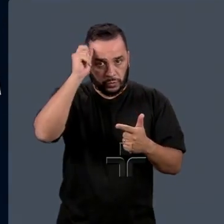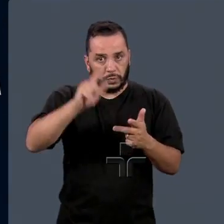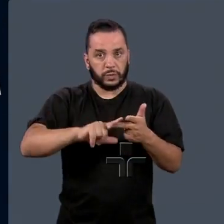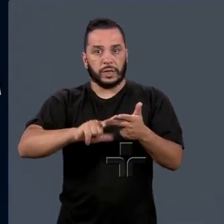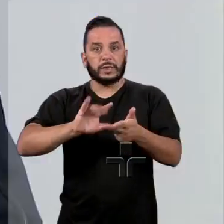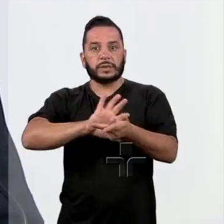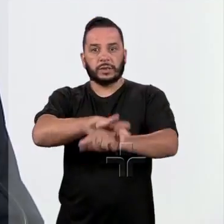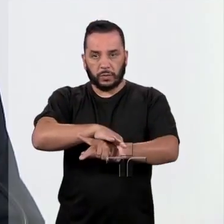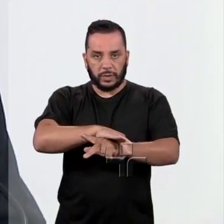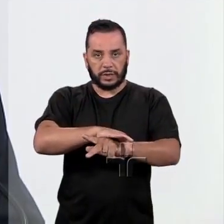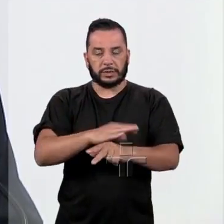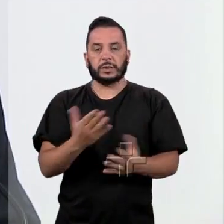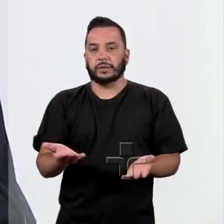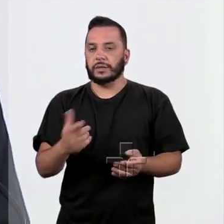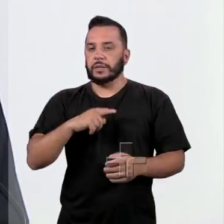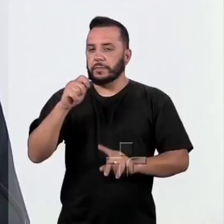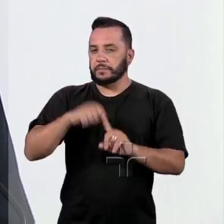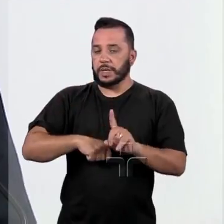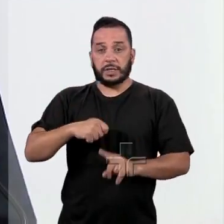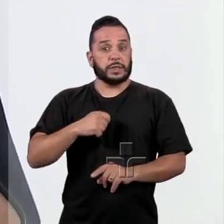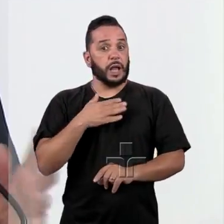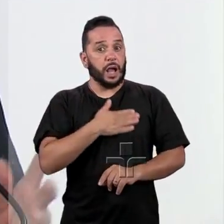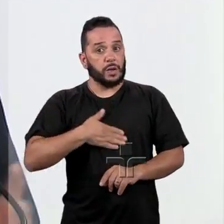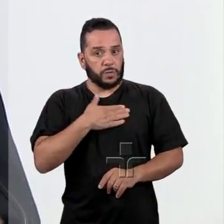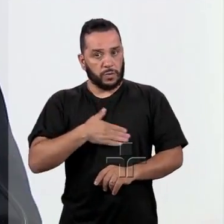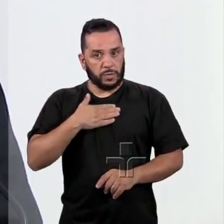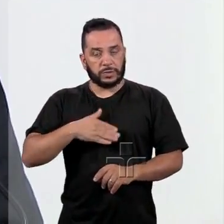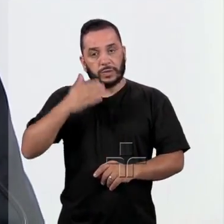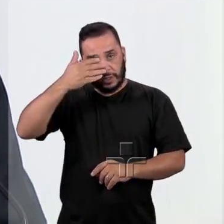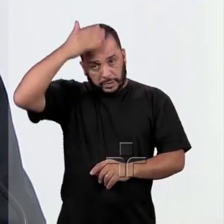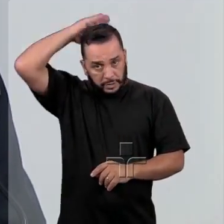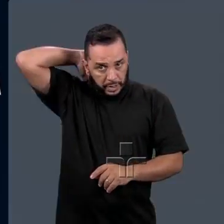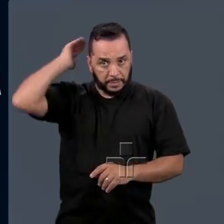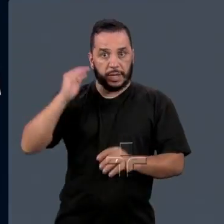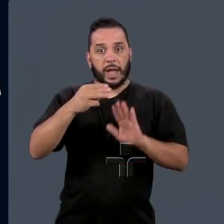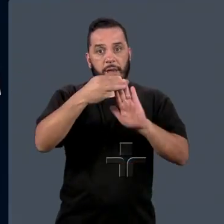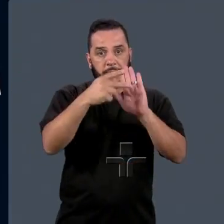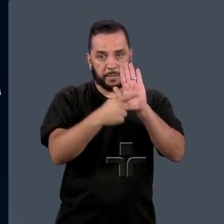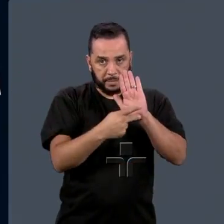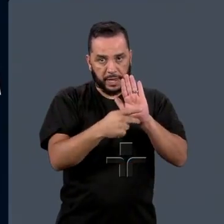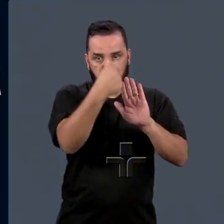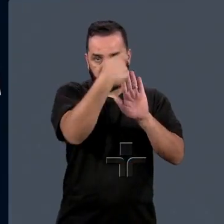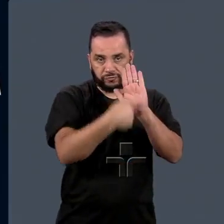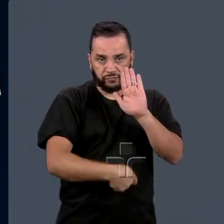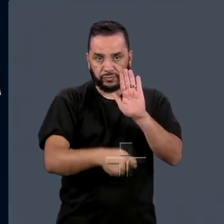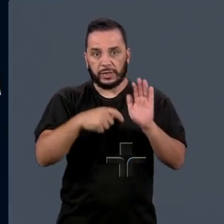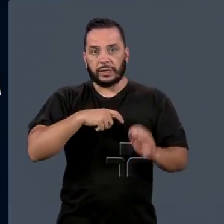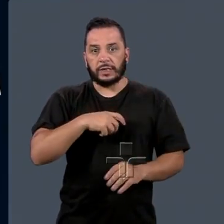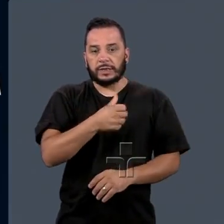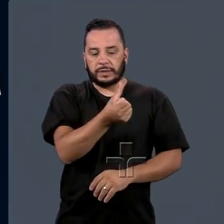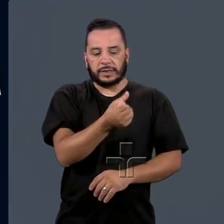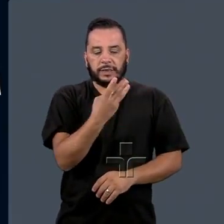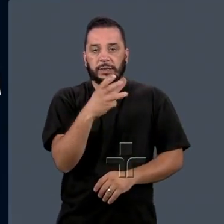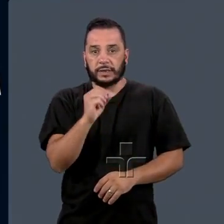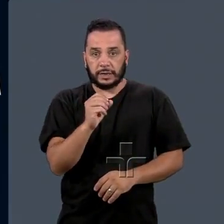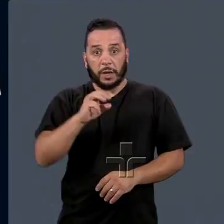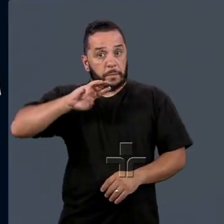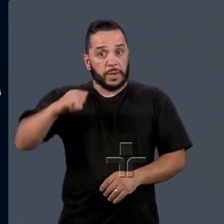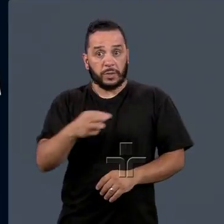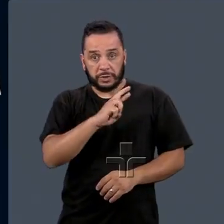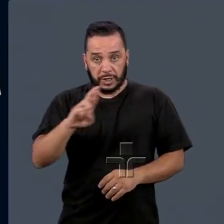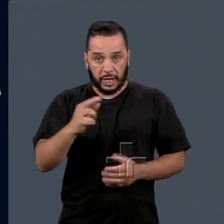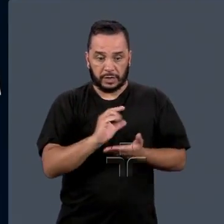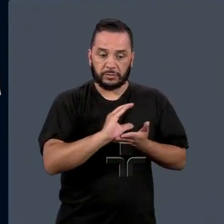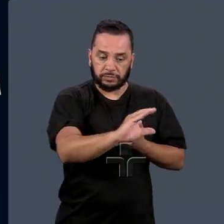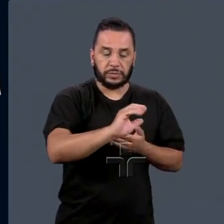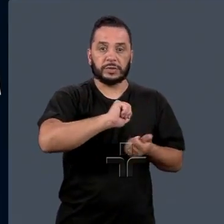segurança pública. Em agosto, o presidente Michel Temer editou uma medida provisória que destinou R$630 milhões para o